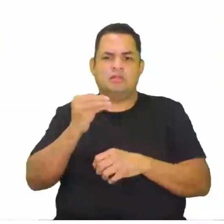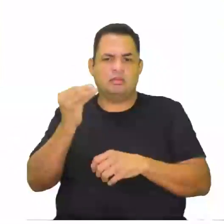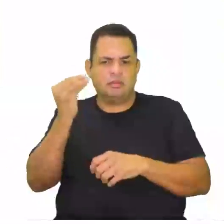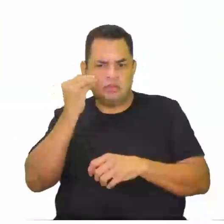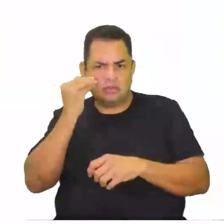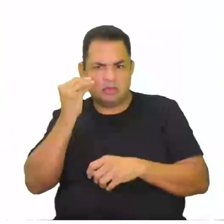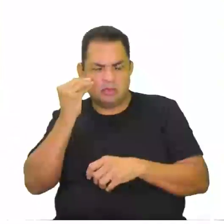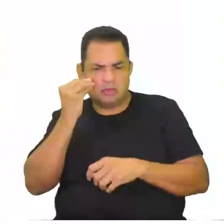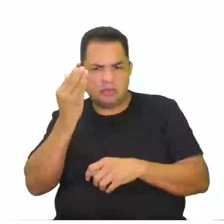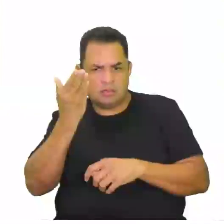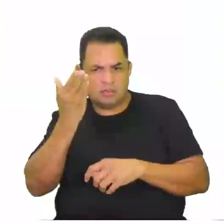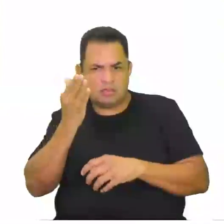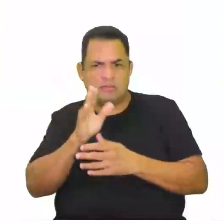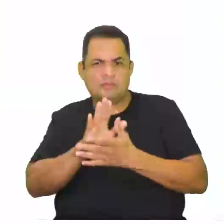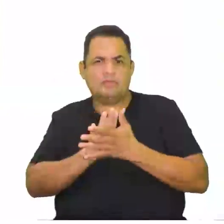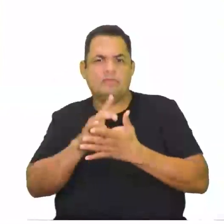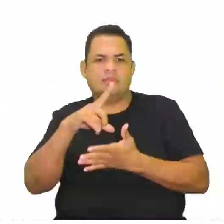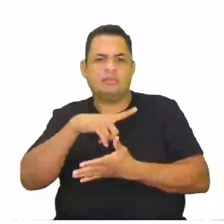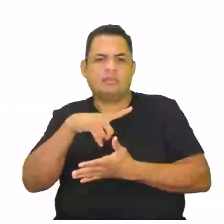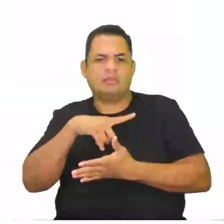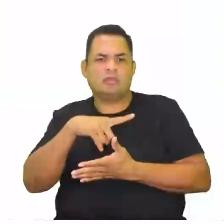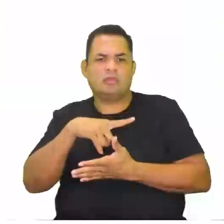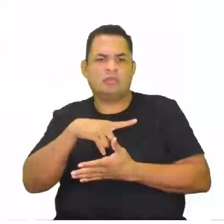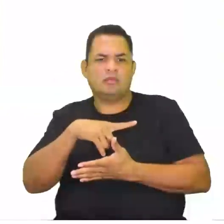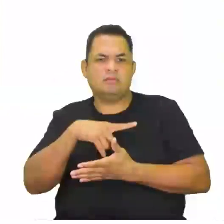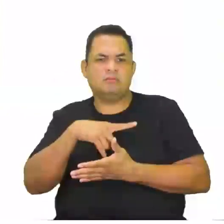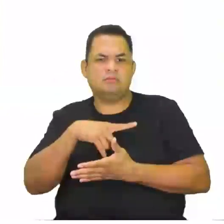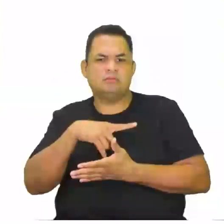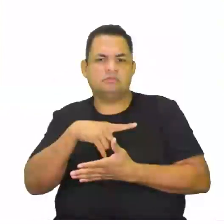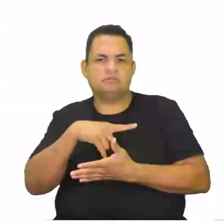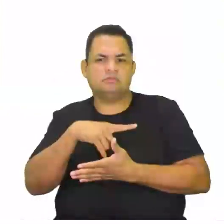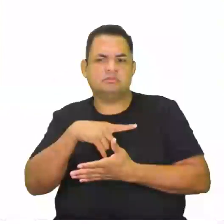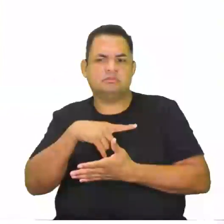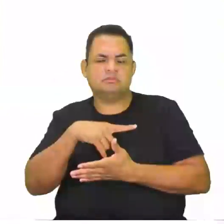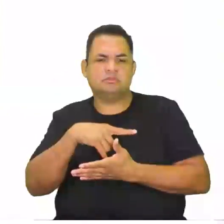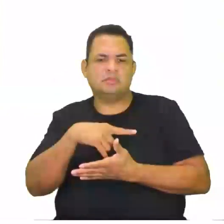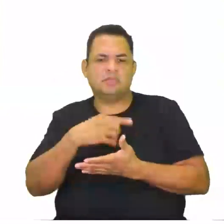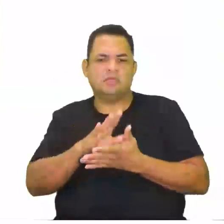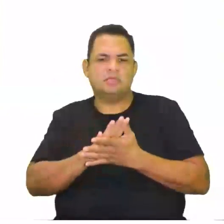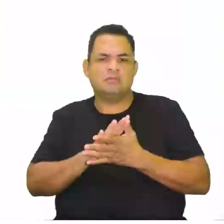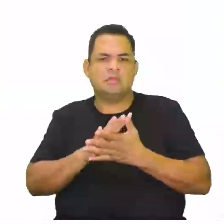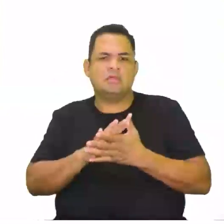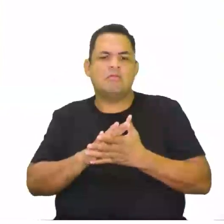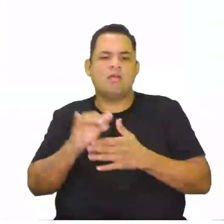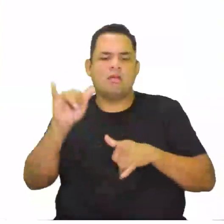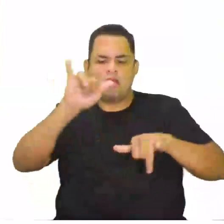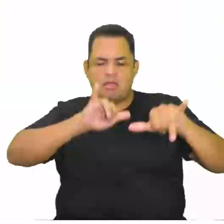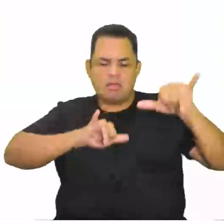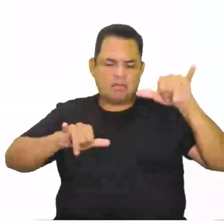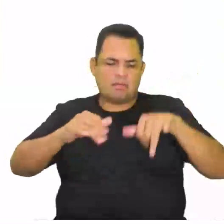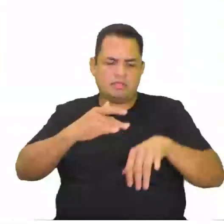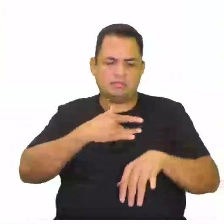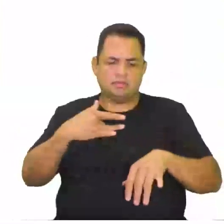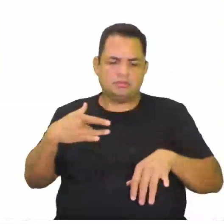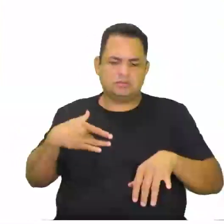a mentalidade de ter uma química mais saudável possível para o meio